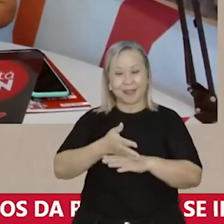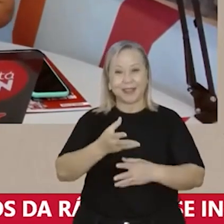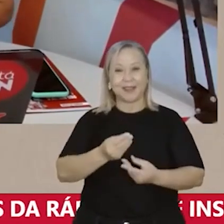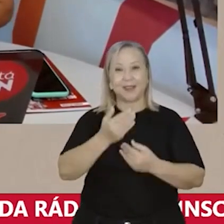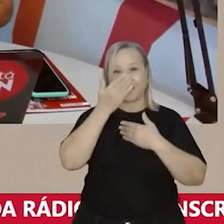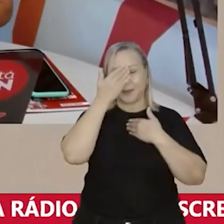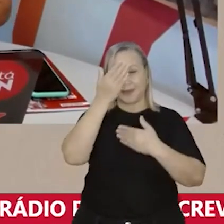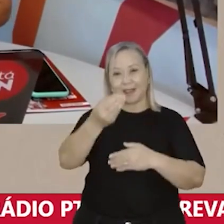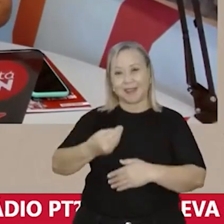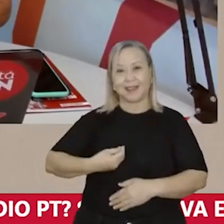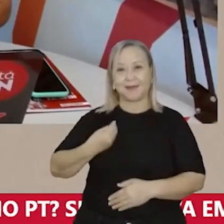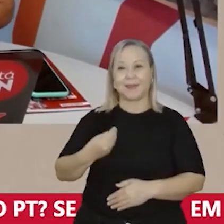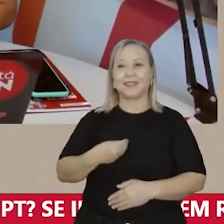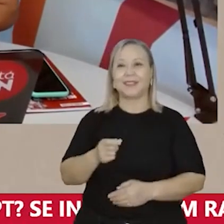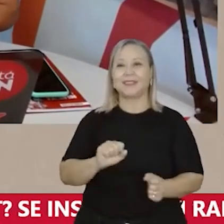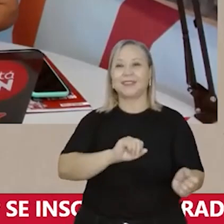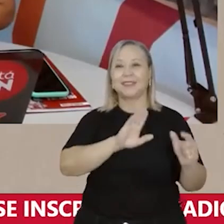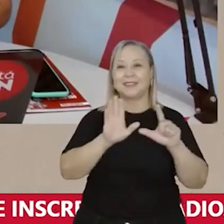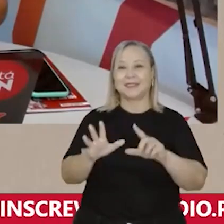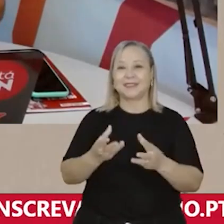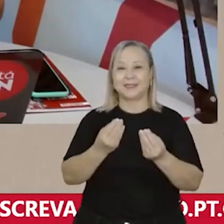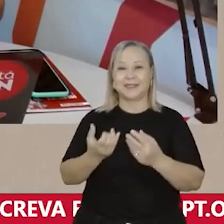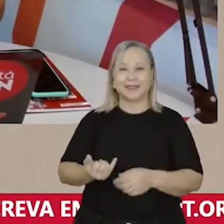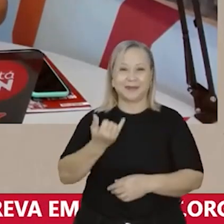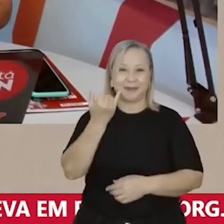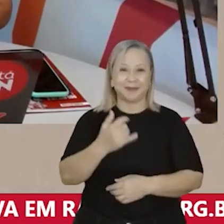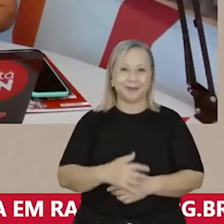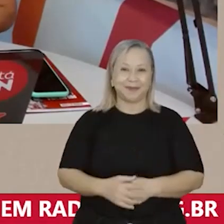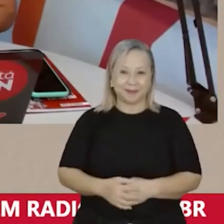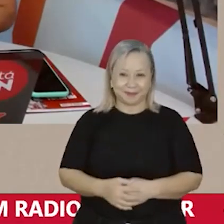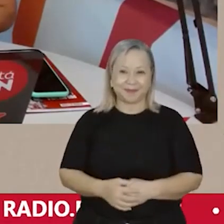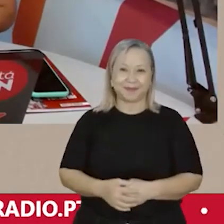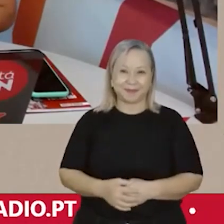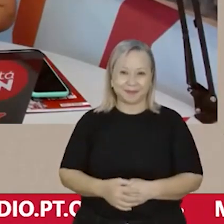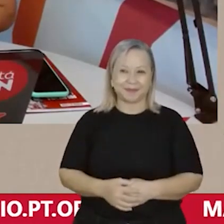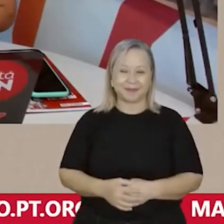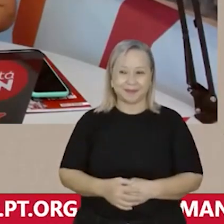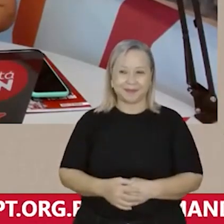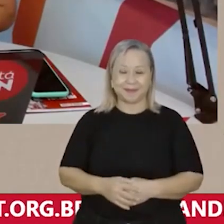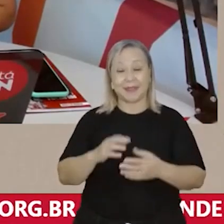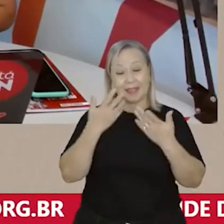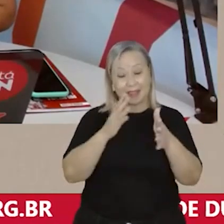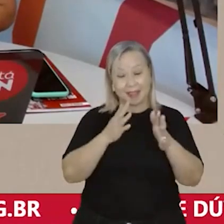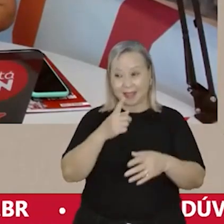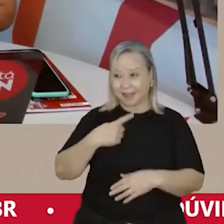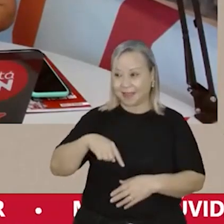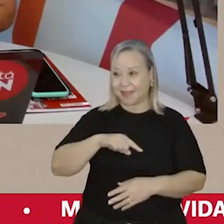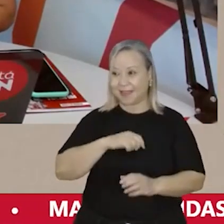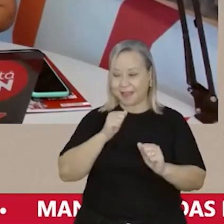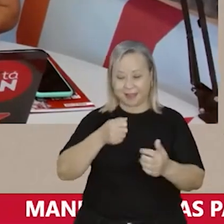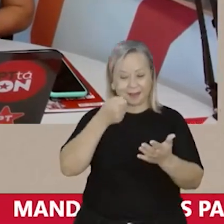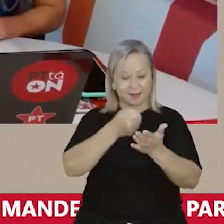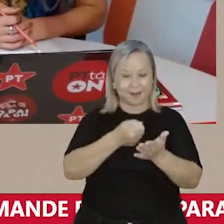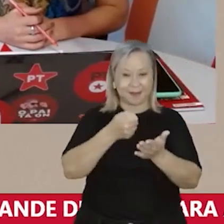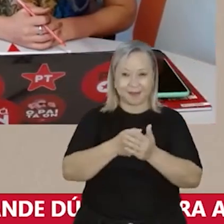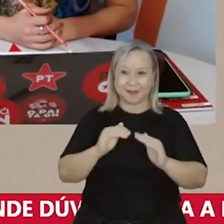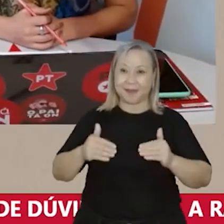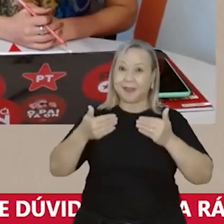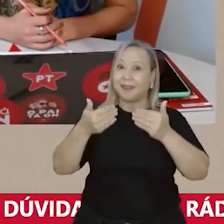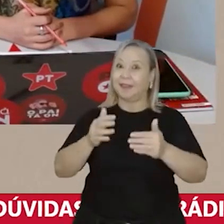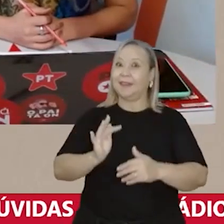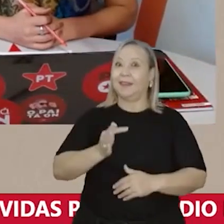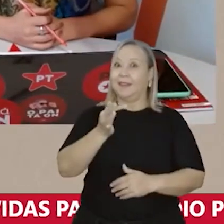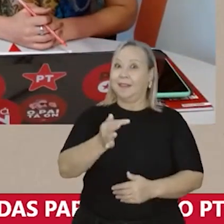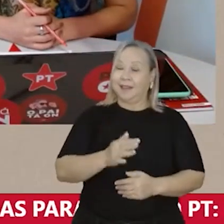obrigada por estar aqui com a gente nessa semana tão importante. Parabéns para todas nós, aí muita luta ainda pela frente,